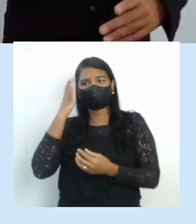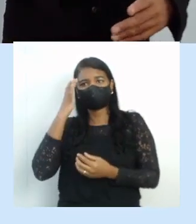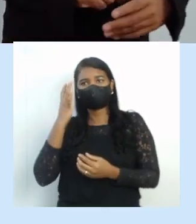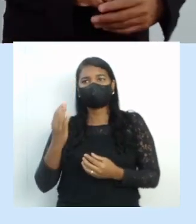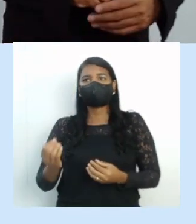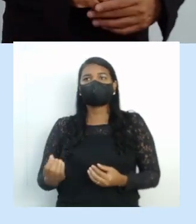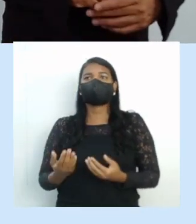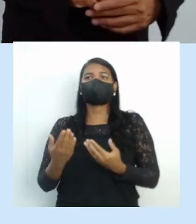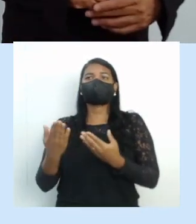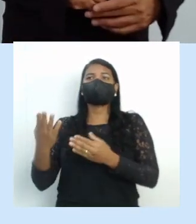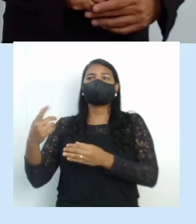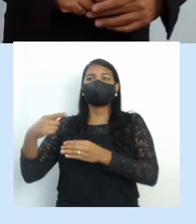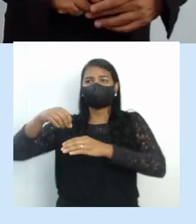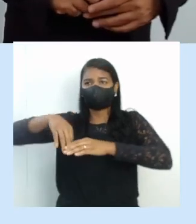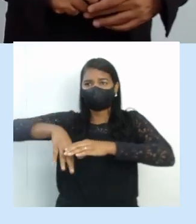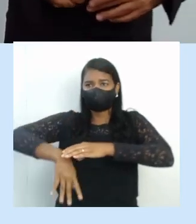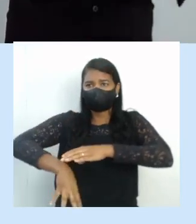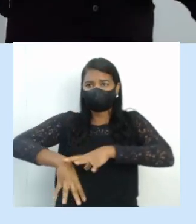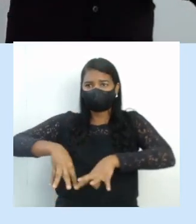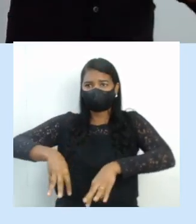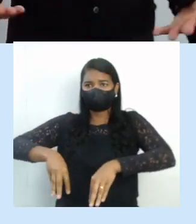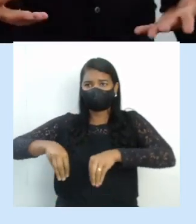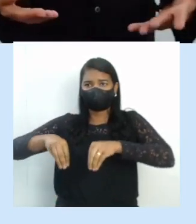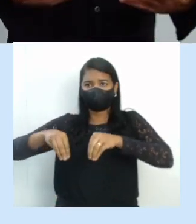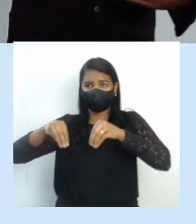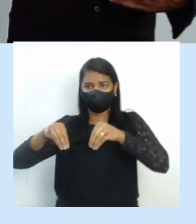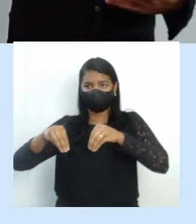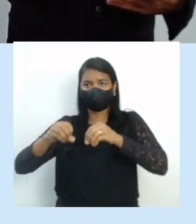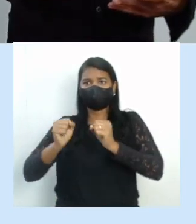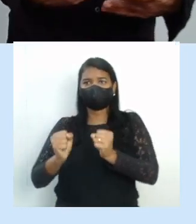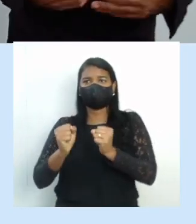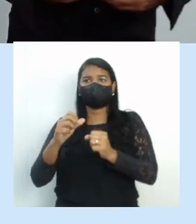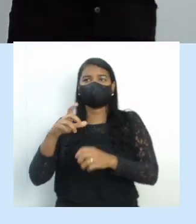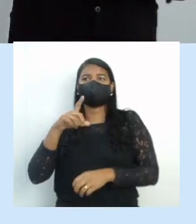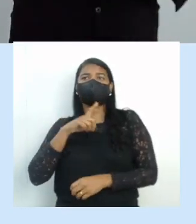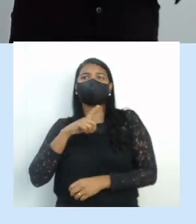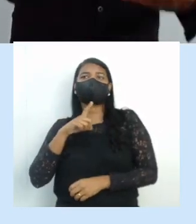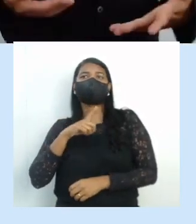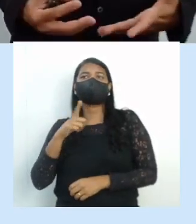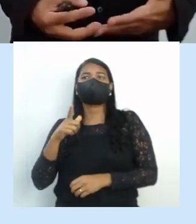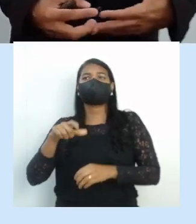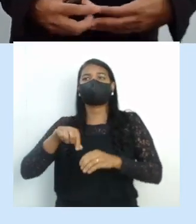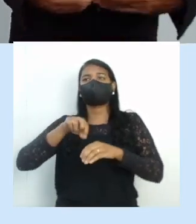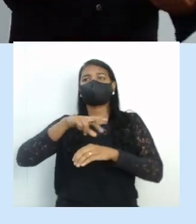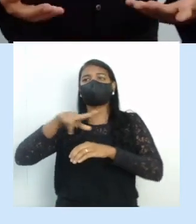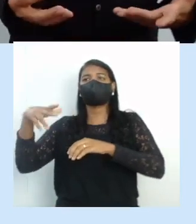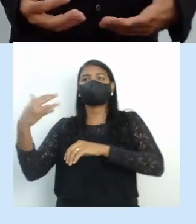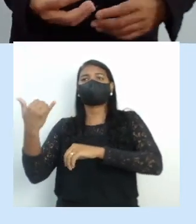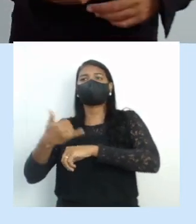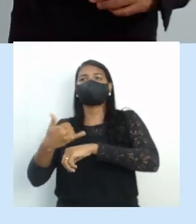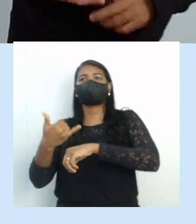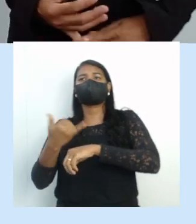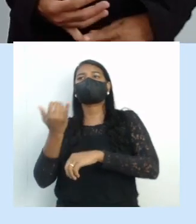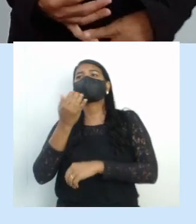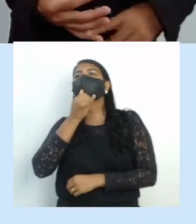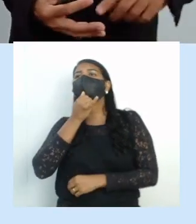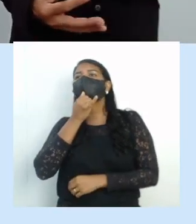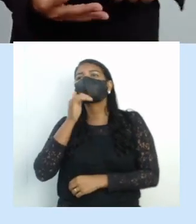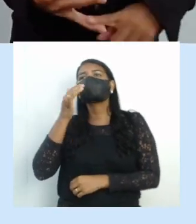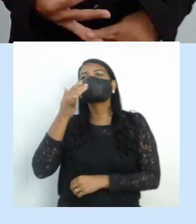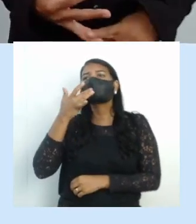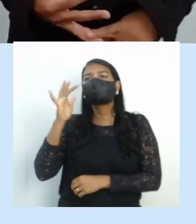do interior da Terra e pode conter jazidas de vários metais, por exemplo,